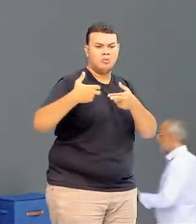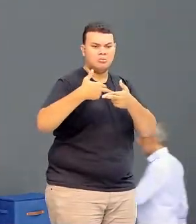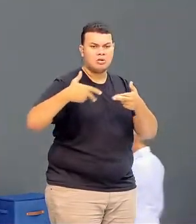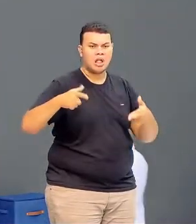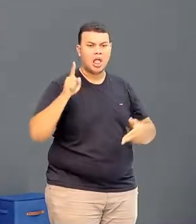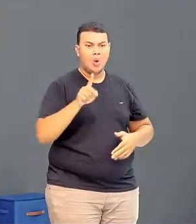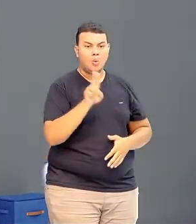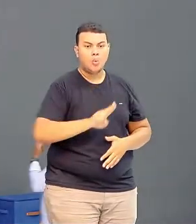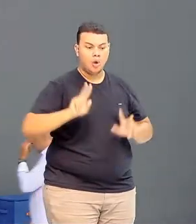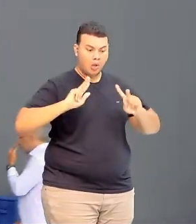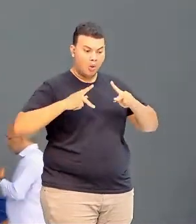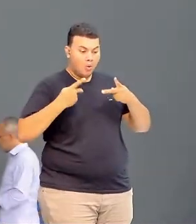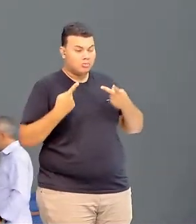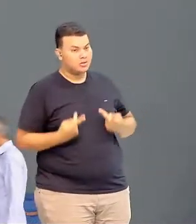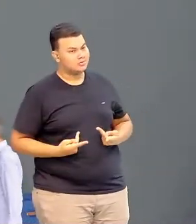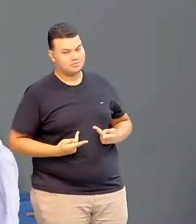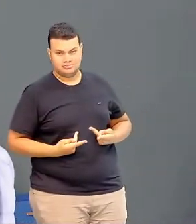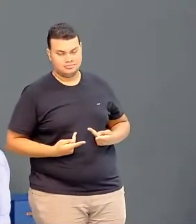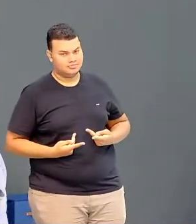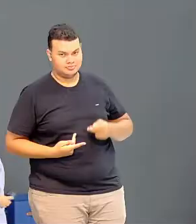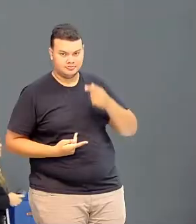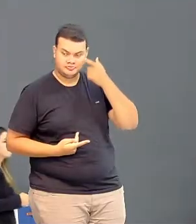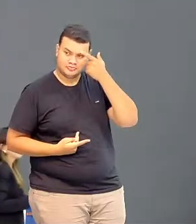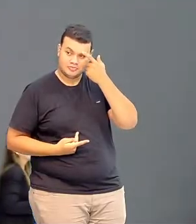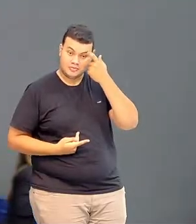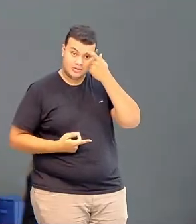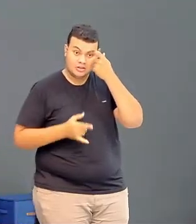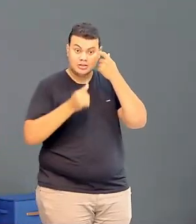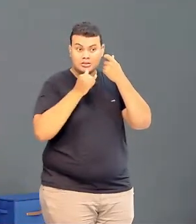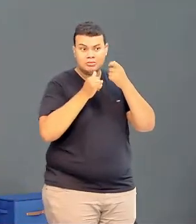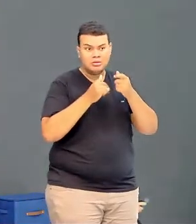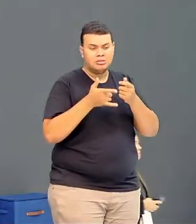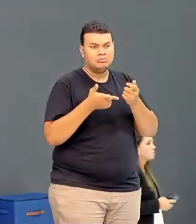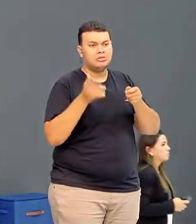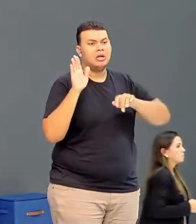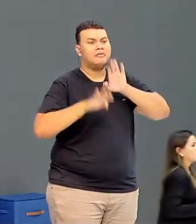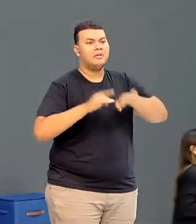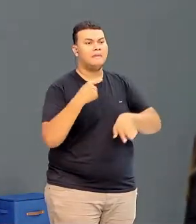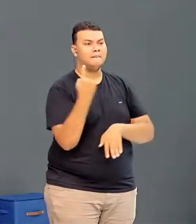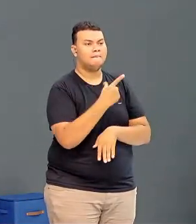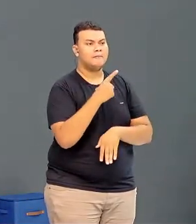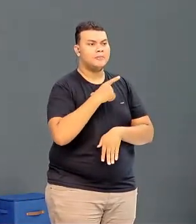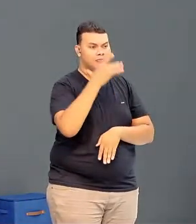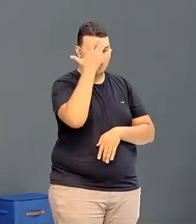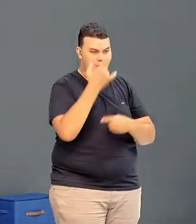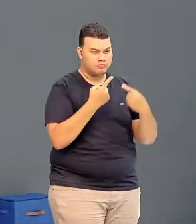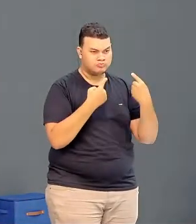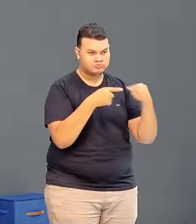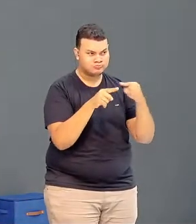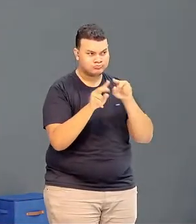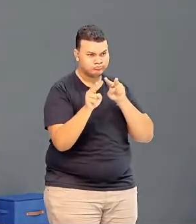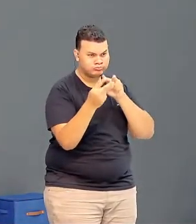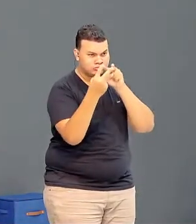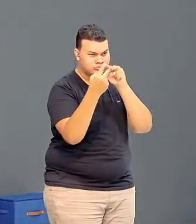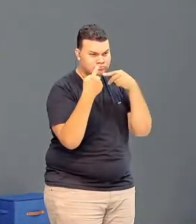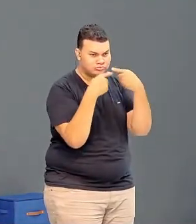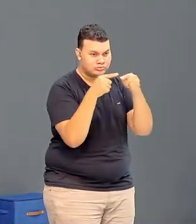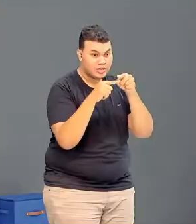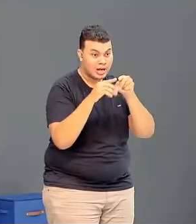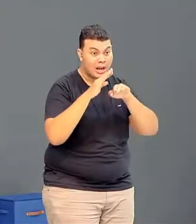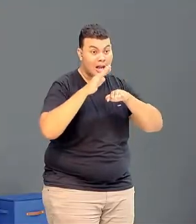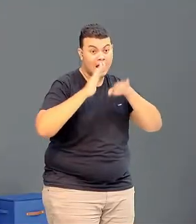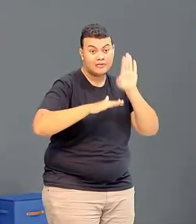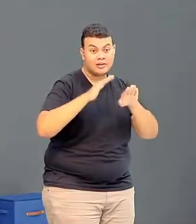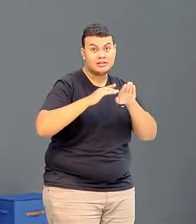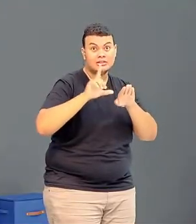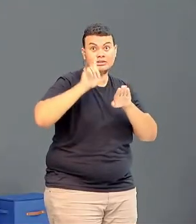não são humanas, não são humanas, então não adianta. Às vezes a gente está mirando pessoas e Deus está querendo abrir os nossos